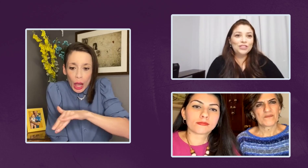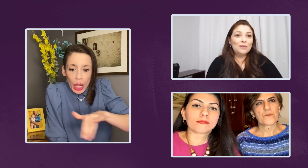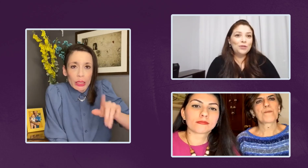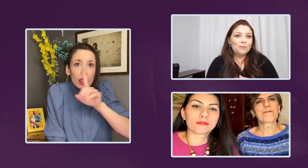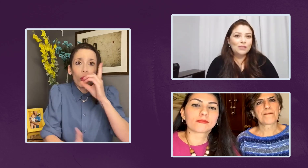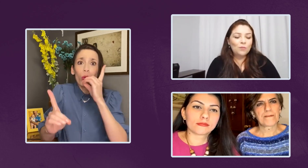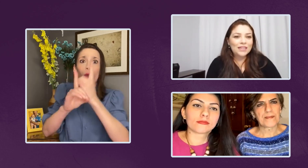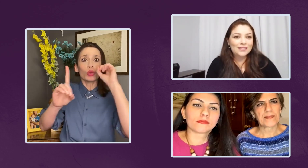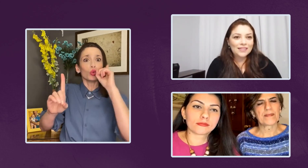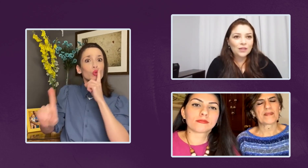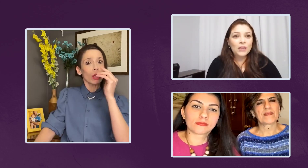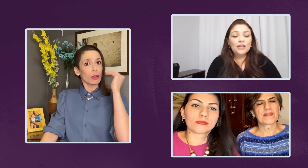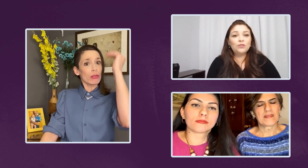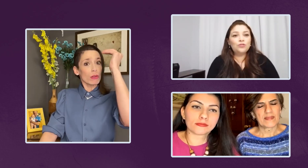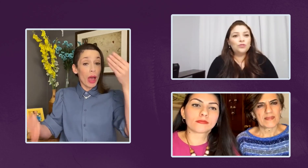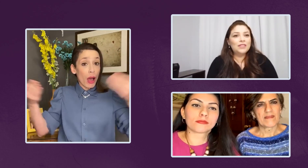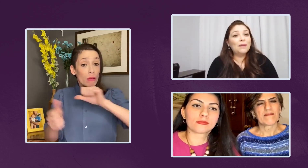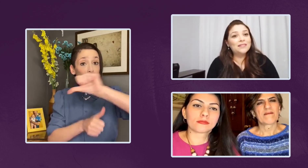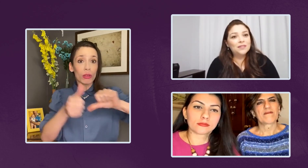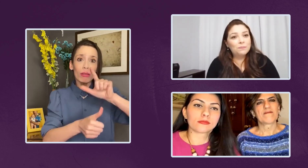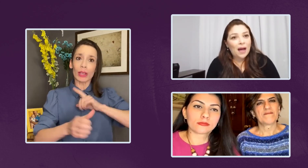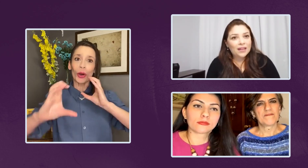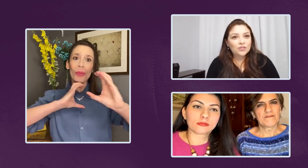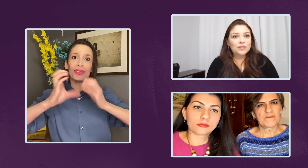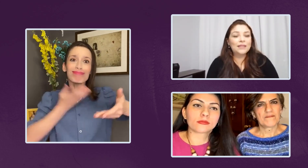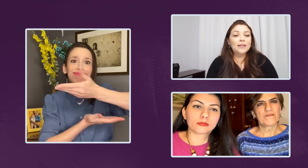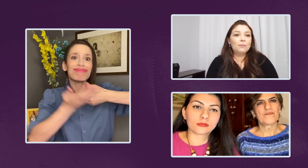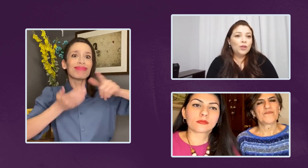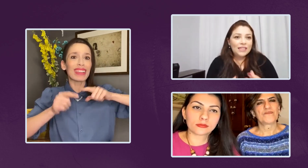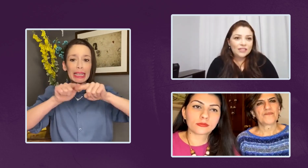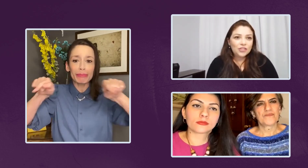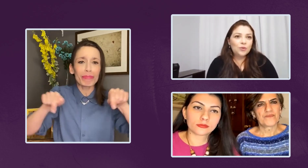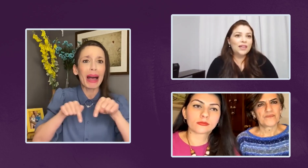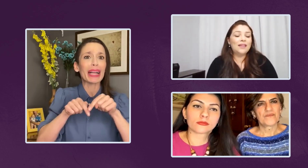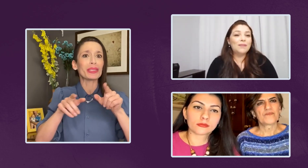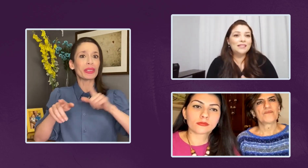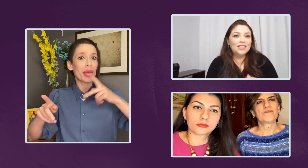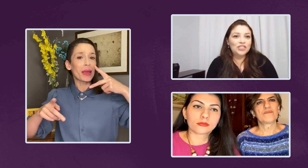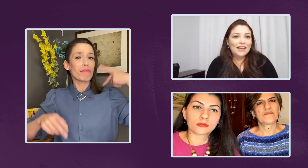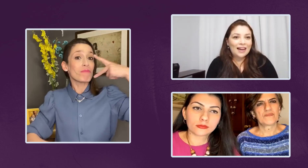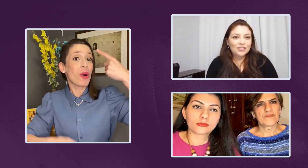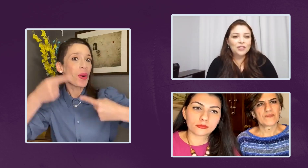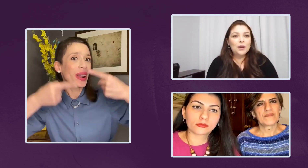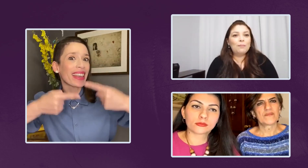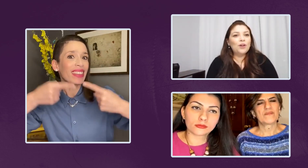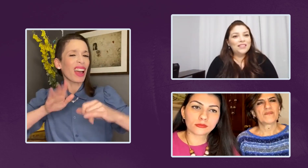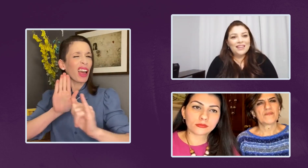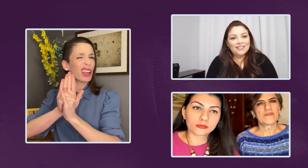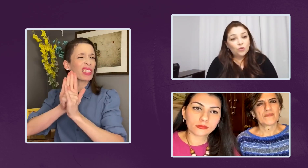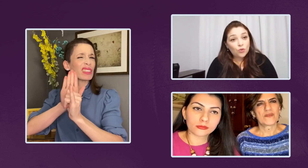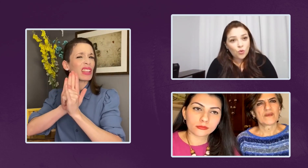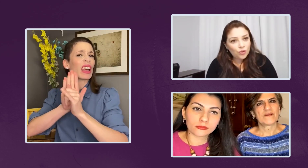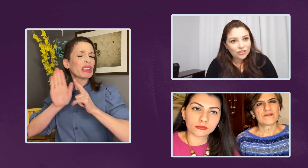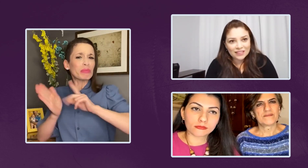que hoje tem muito mais comunicação, que os surdos têm mais espaço, né, político, né, tem mais identidade, podem,